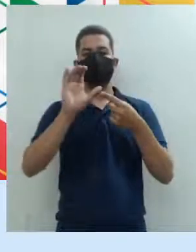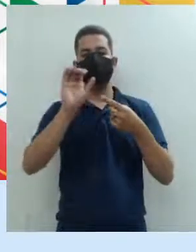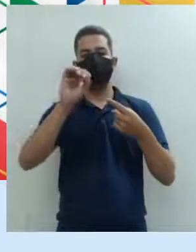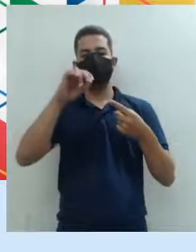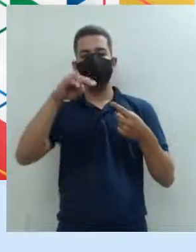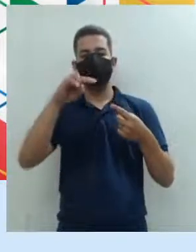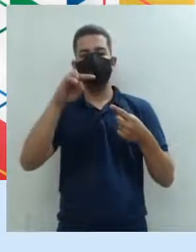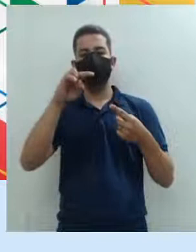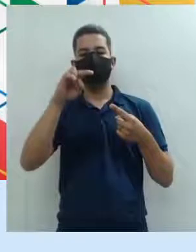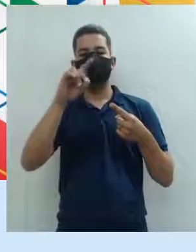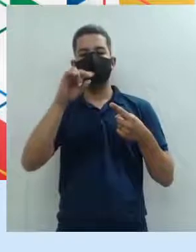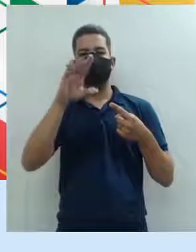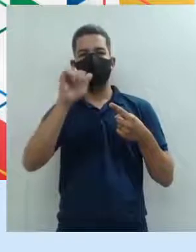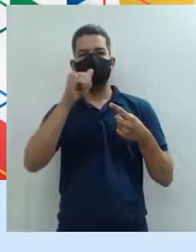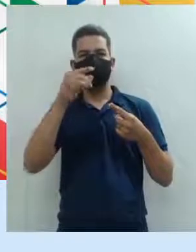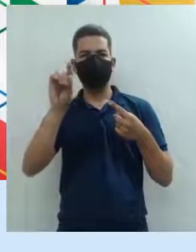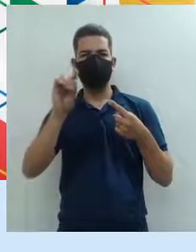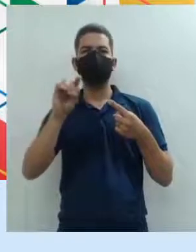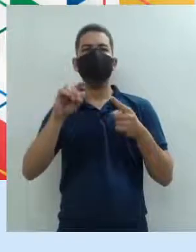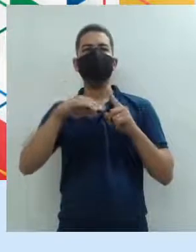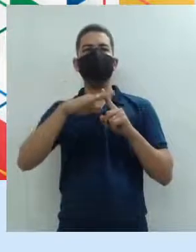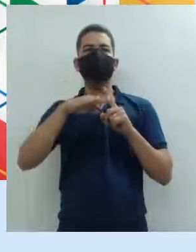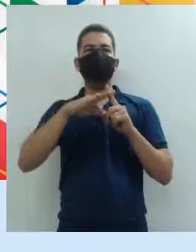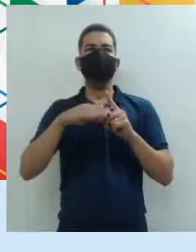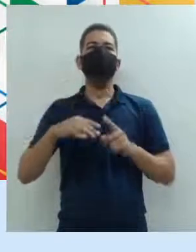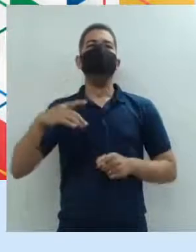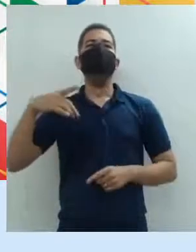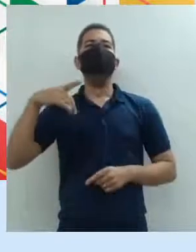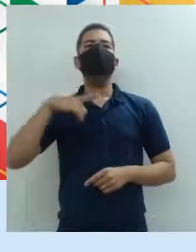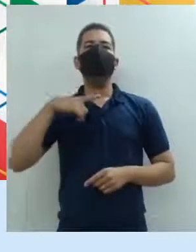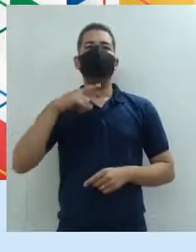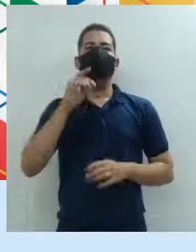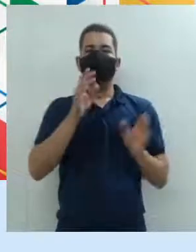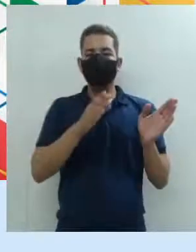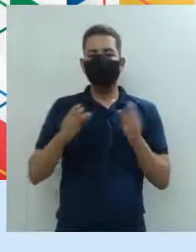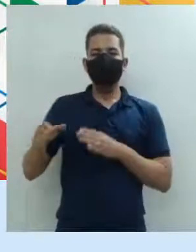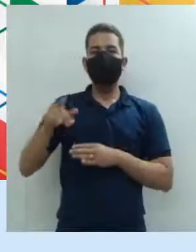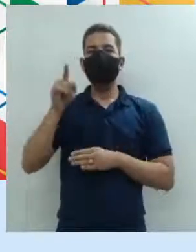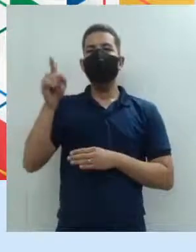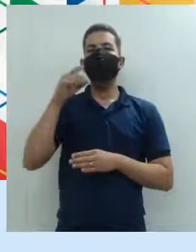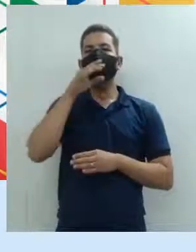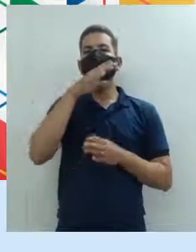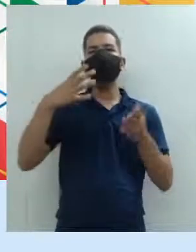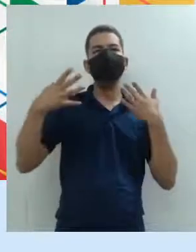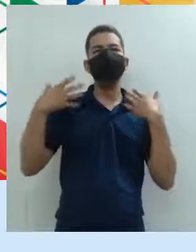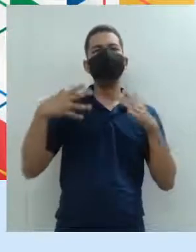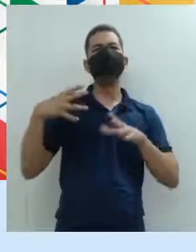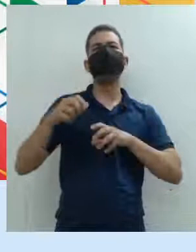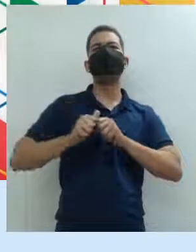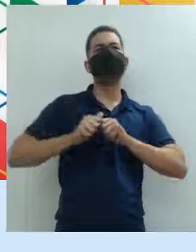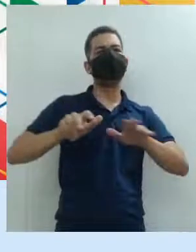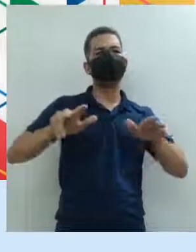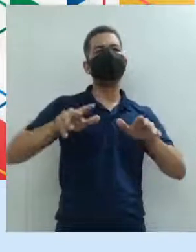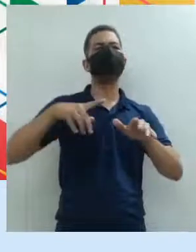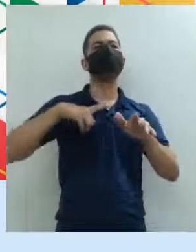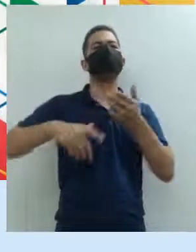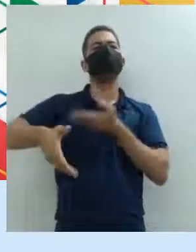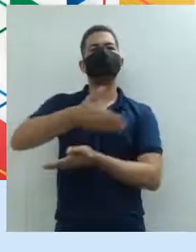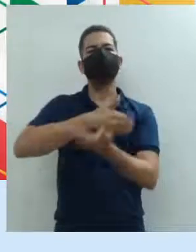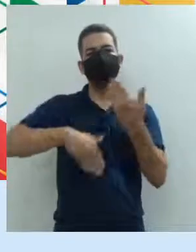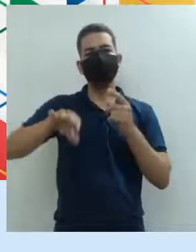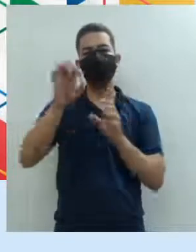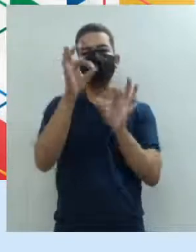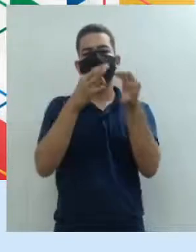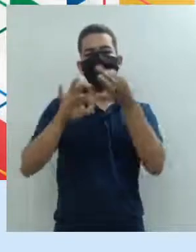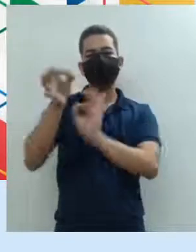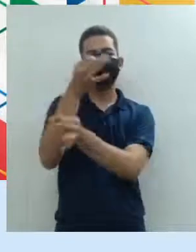o primeiro processo aí de propagação de calor. É o processo pelo qual o calor se propaga devido às interações das